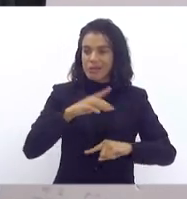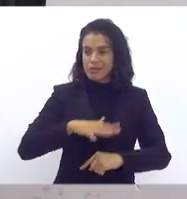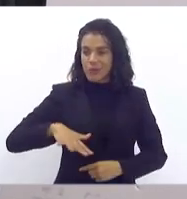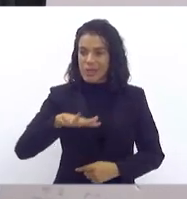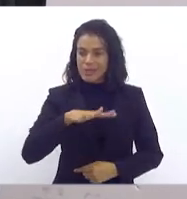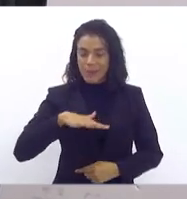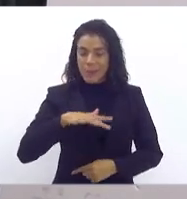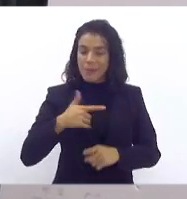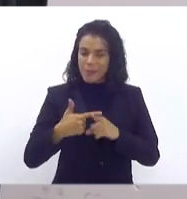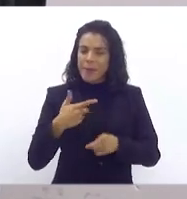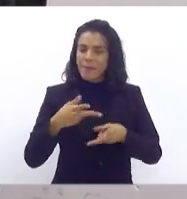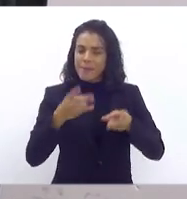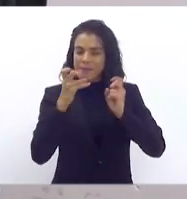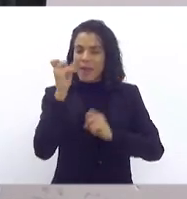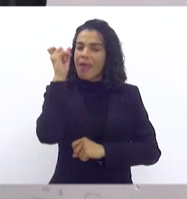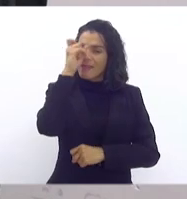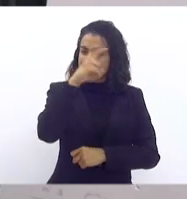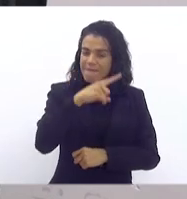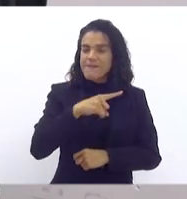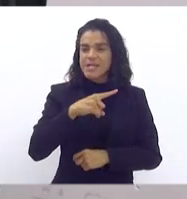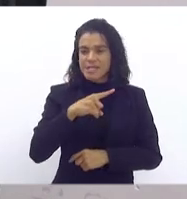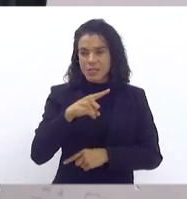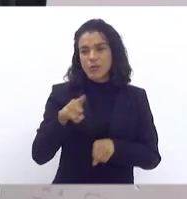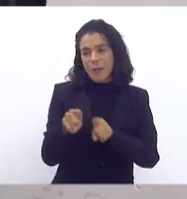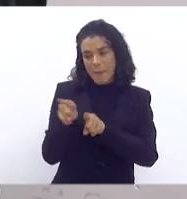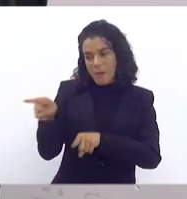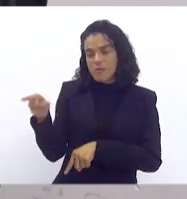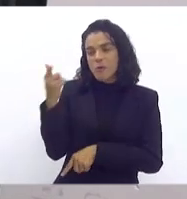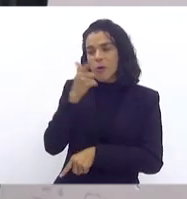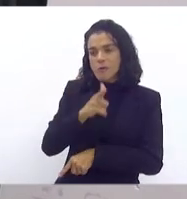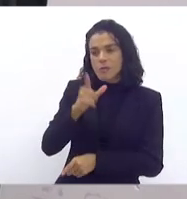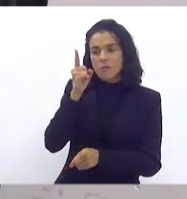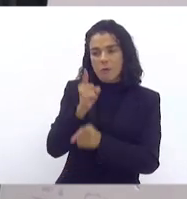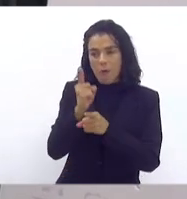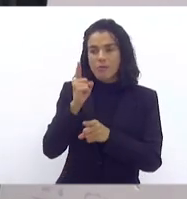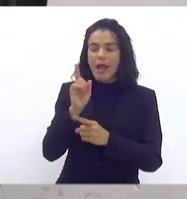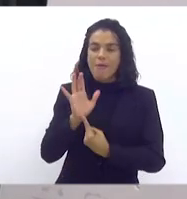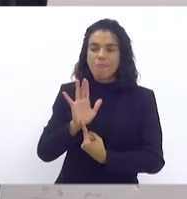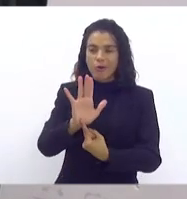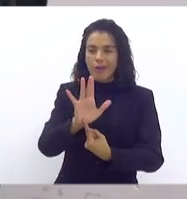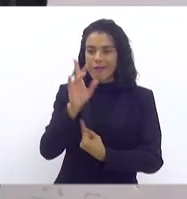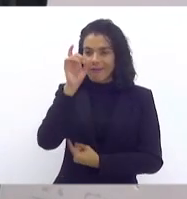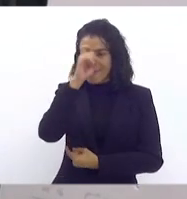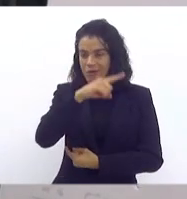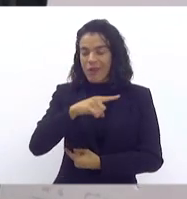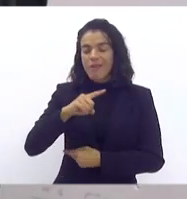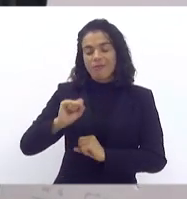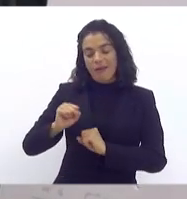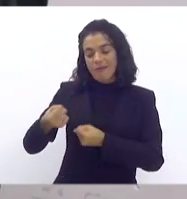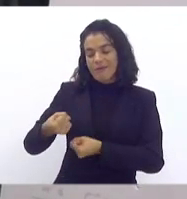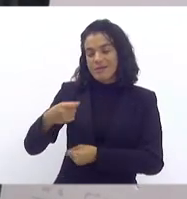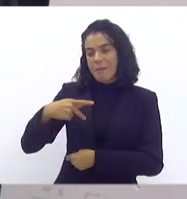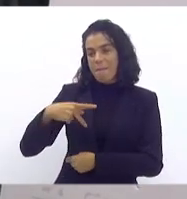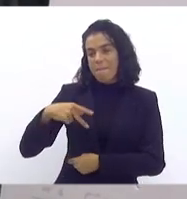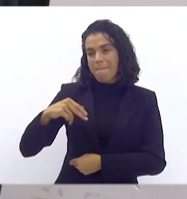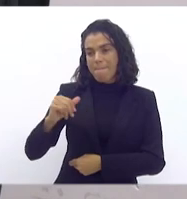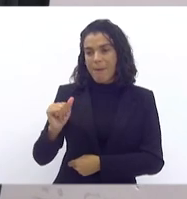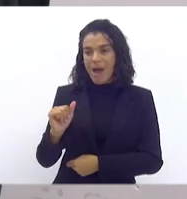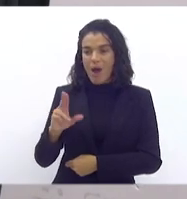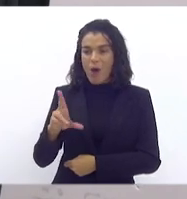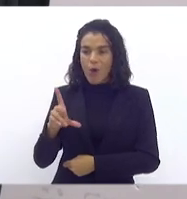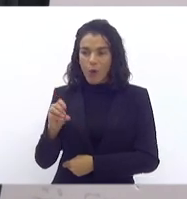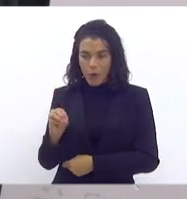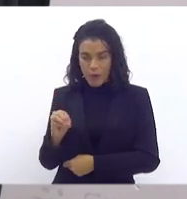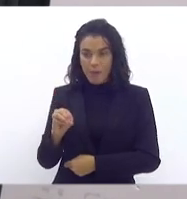das dificuldades que o senhor encontrou na defesa aí do Senor Paulo Alberto um outro detalhe que eu gostaria de